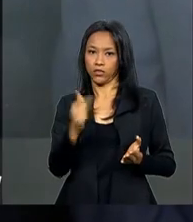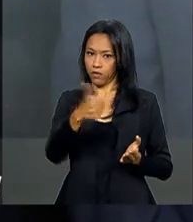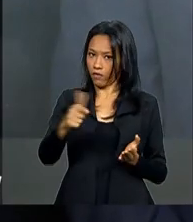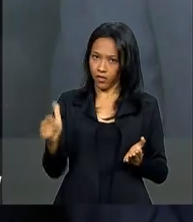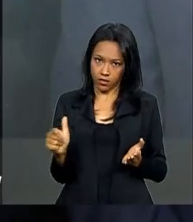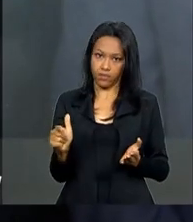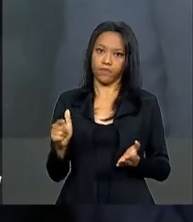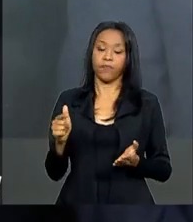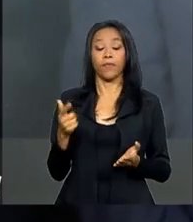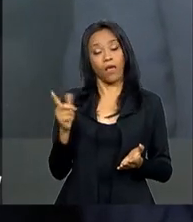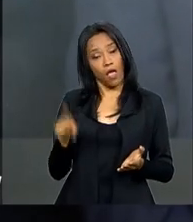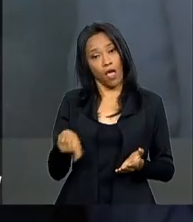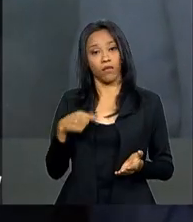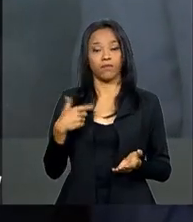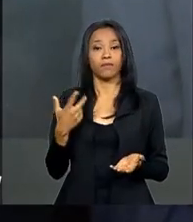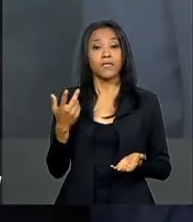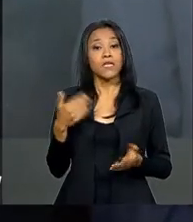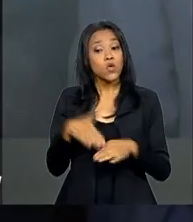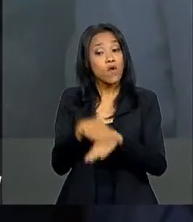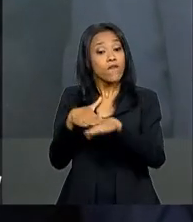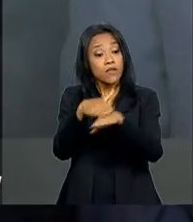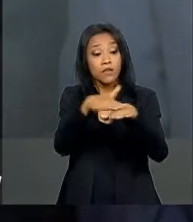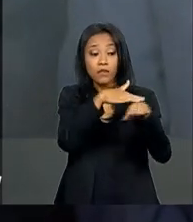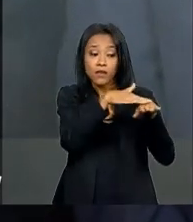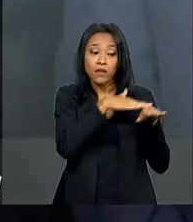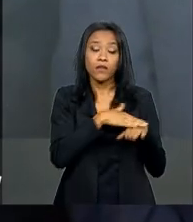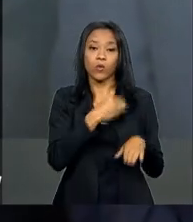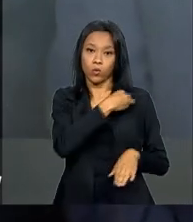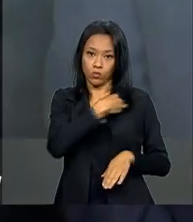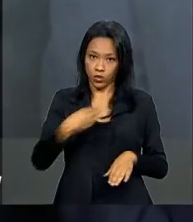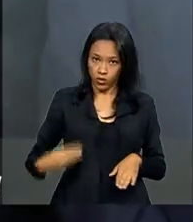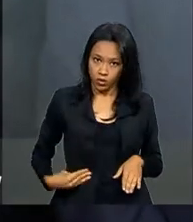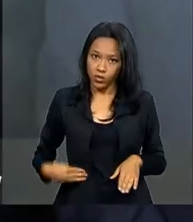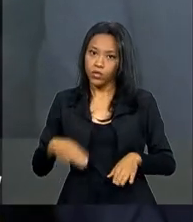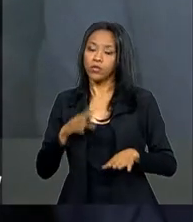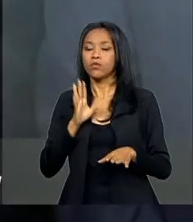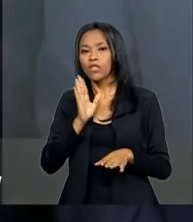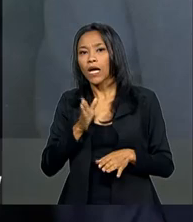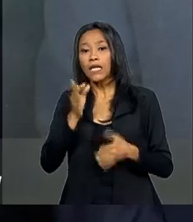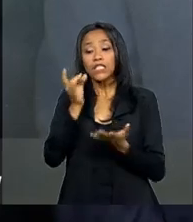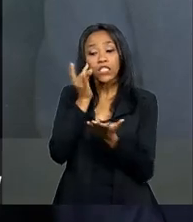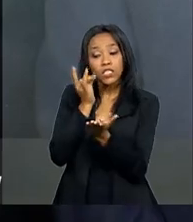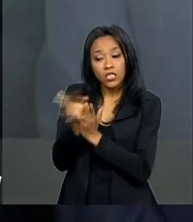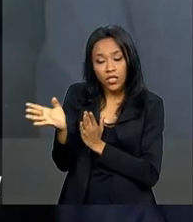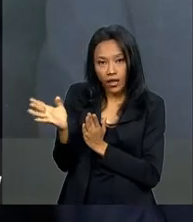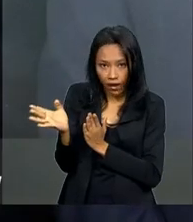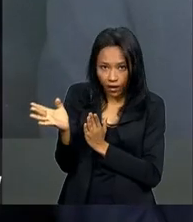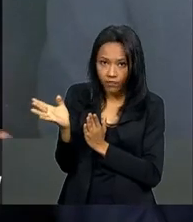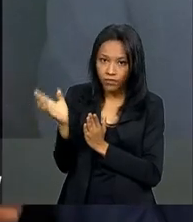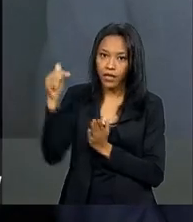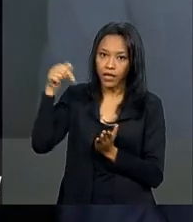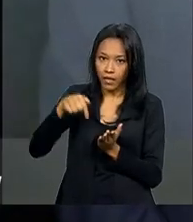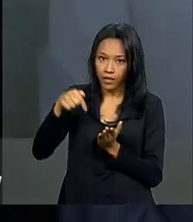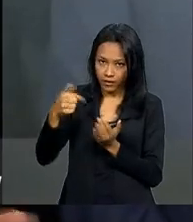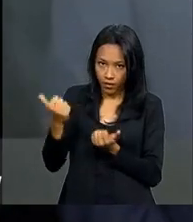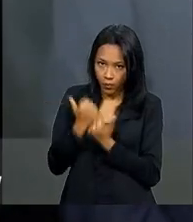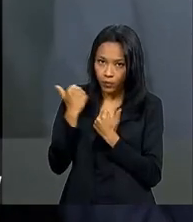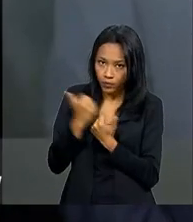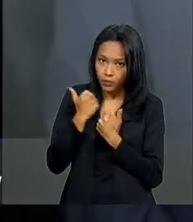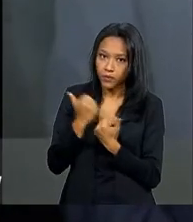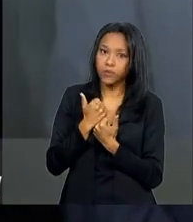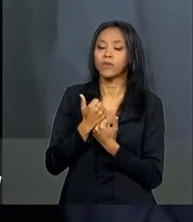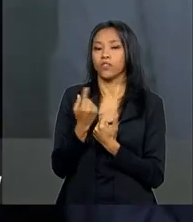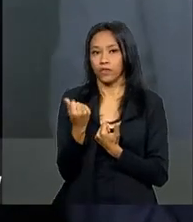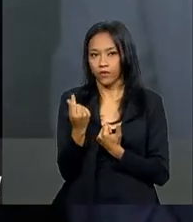com os senhores ministros, se há uma coincidência entre a eliminação, coincidência valorativa de